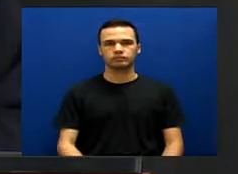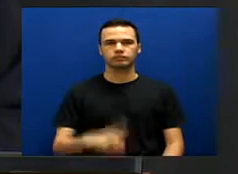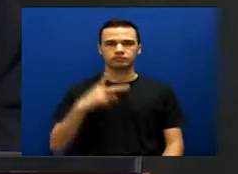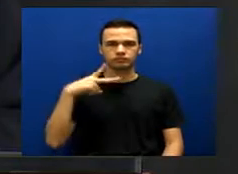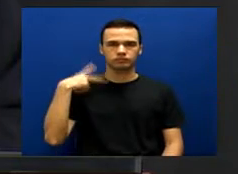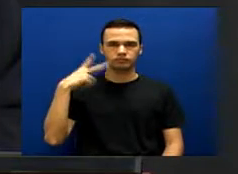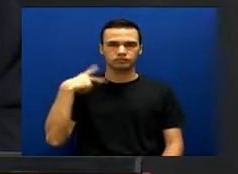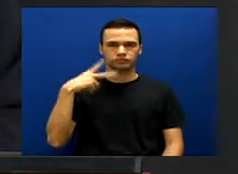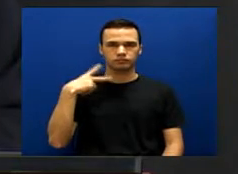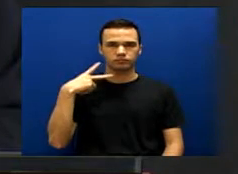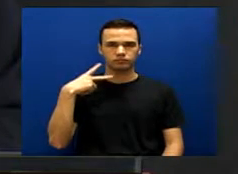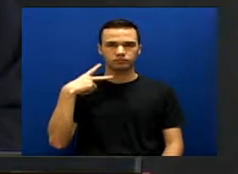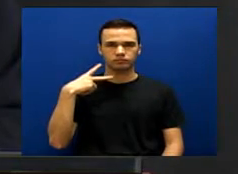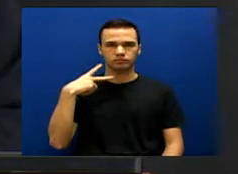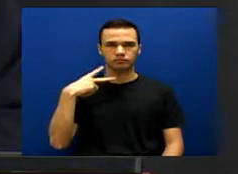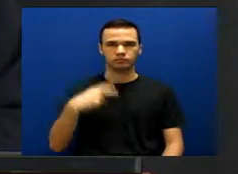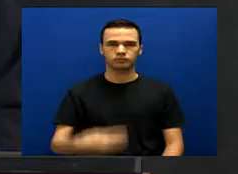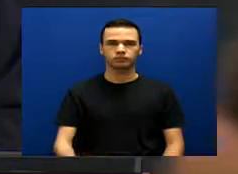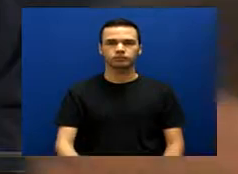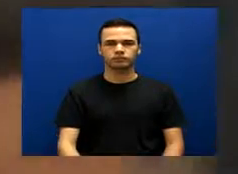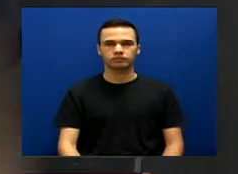Vereador